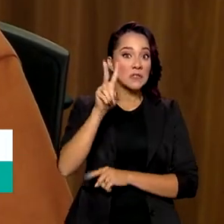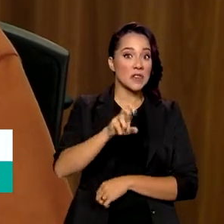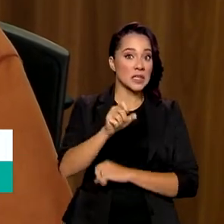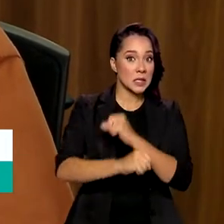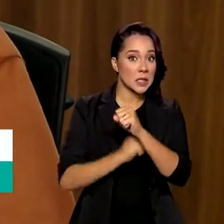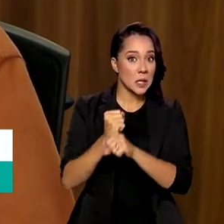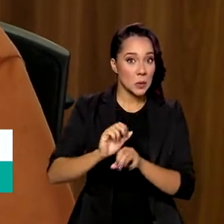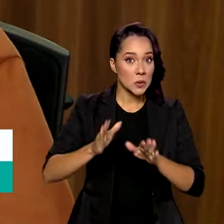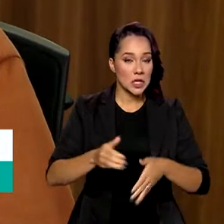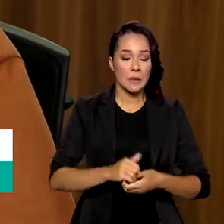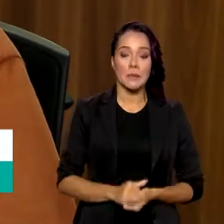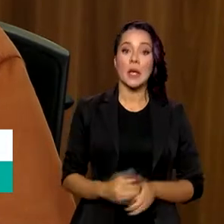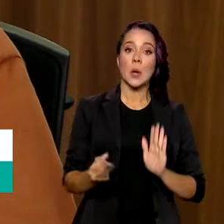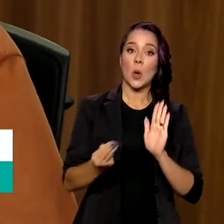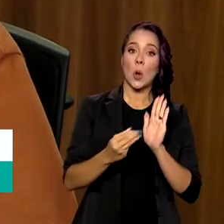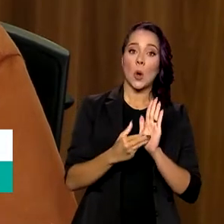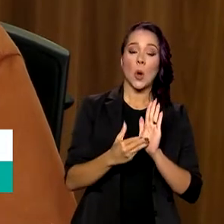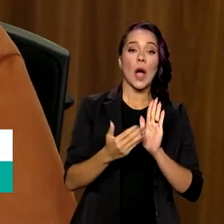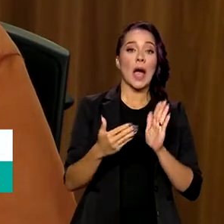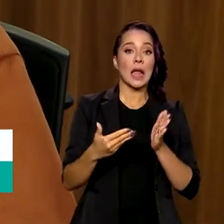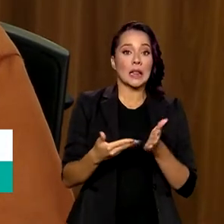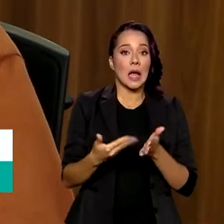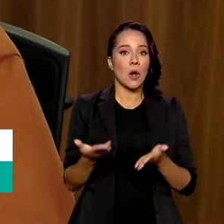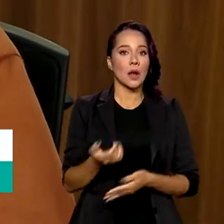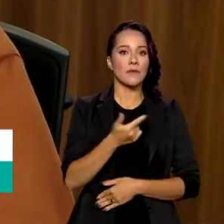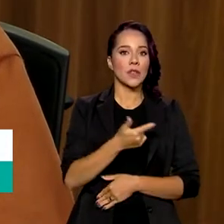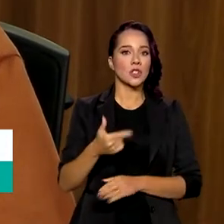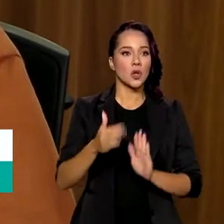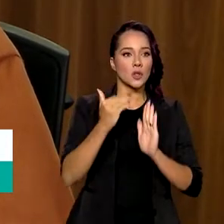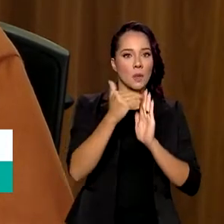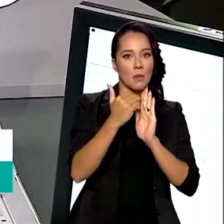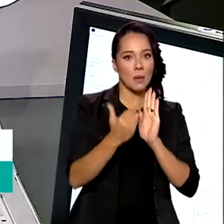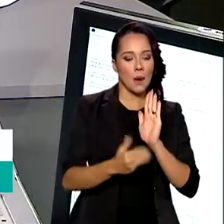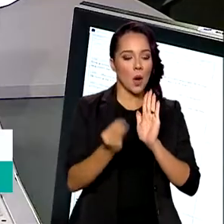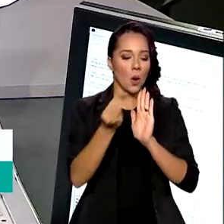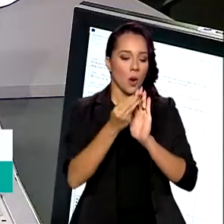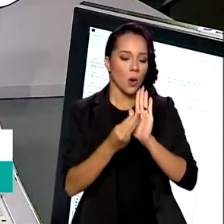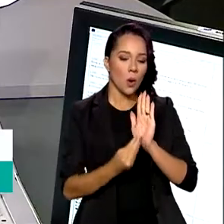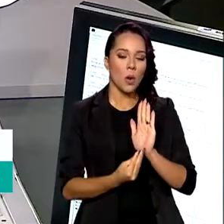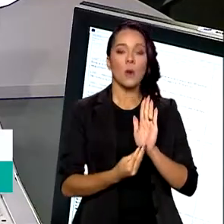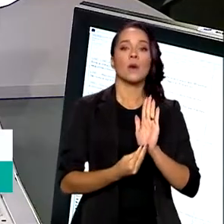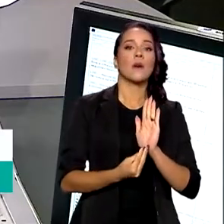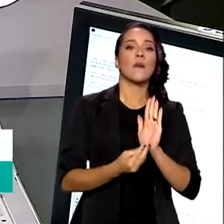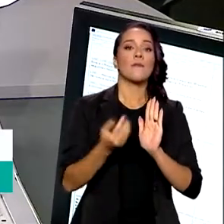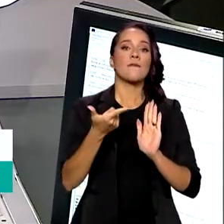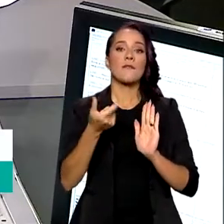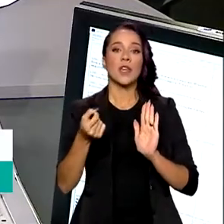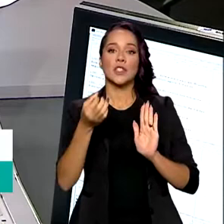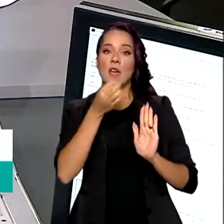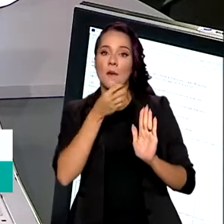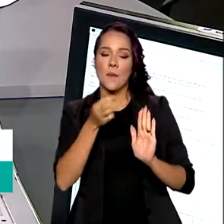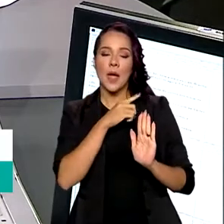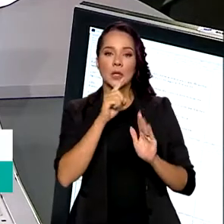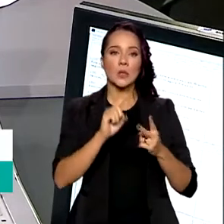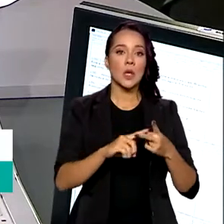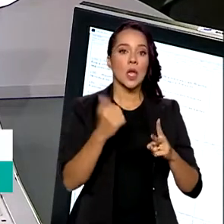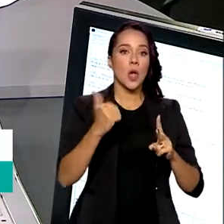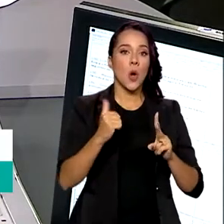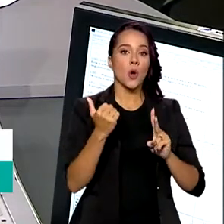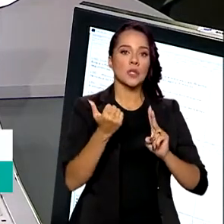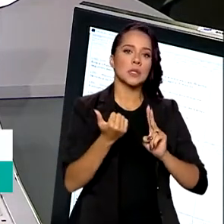este ano né E incluiu até agora 22 procedimentos né E aliás 20 medicamentos e